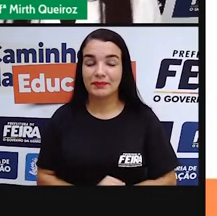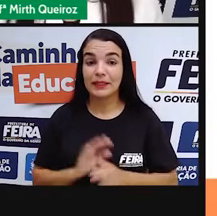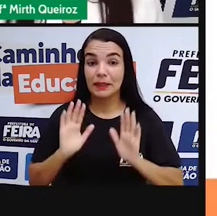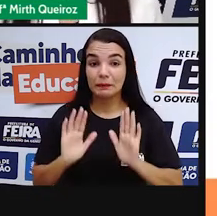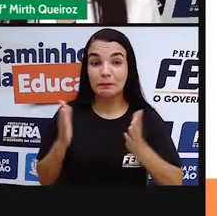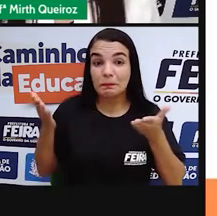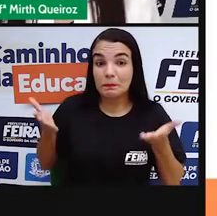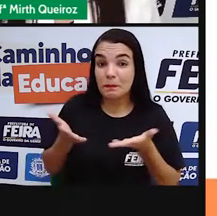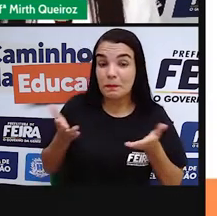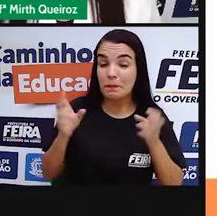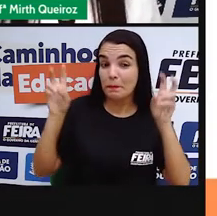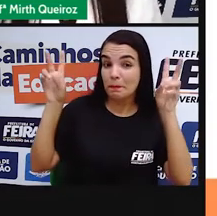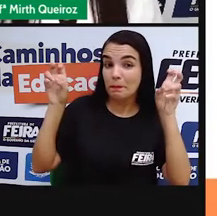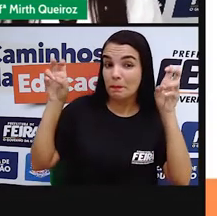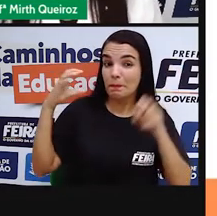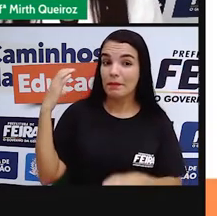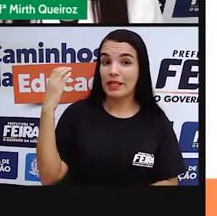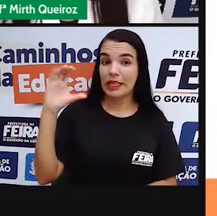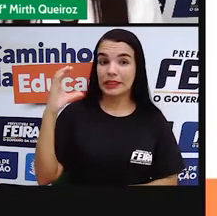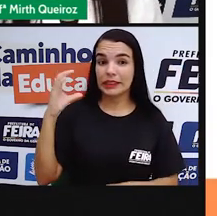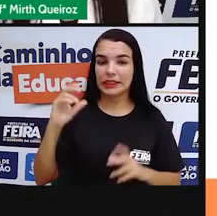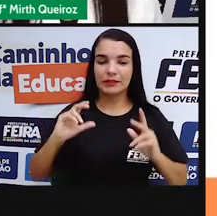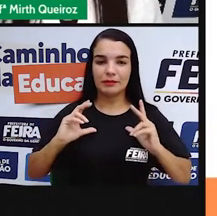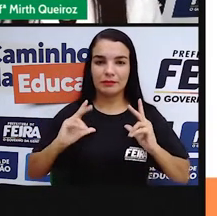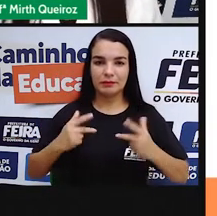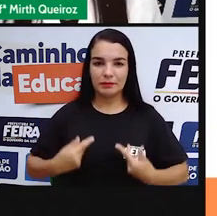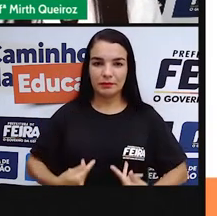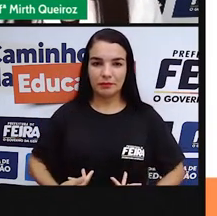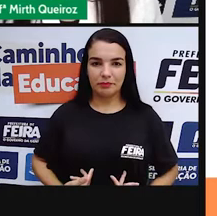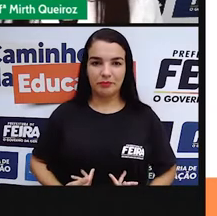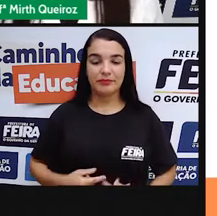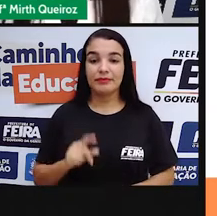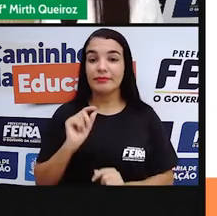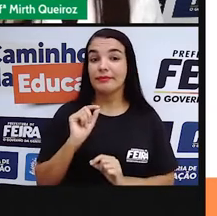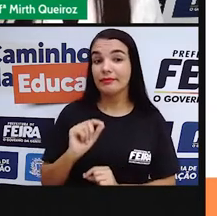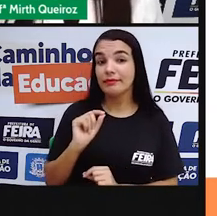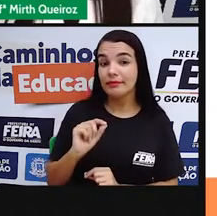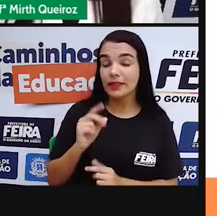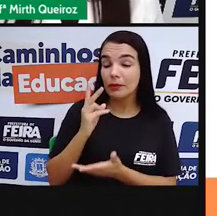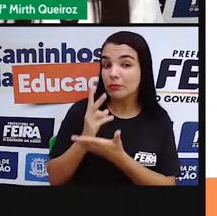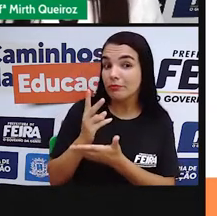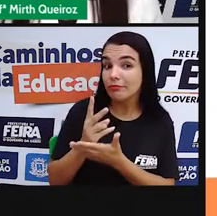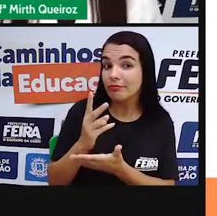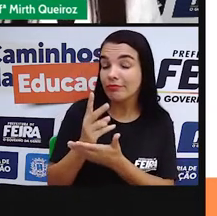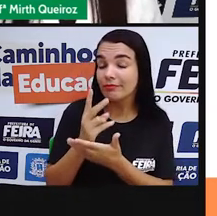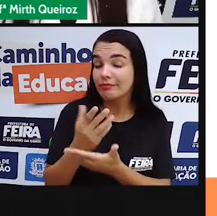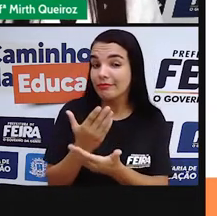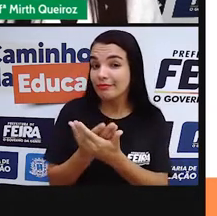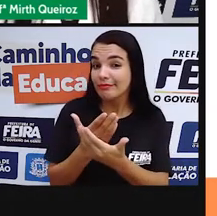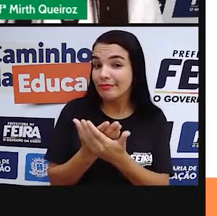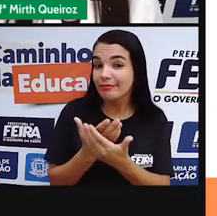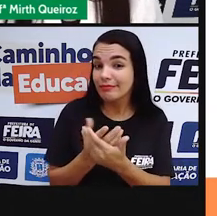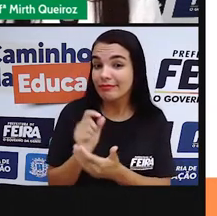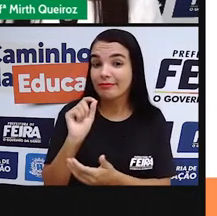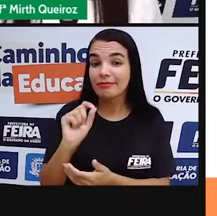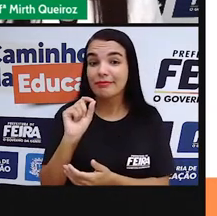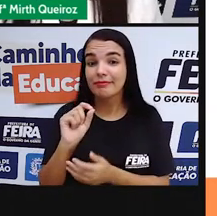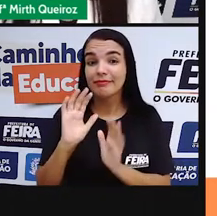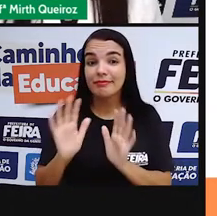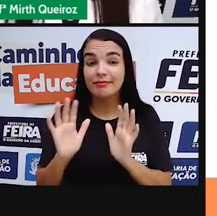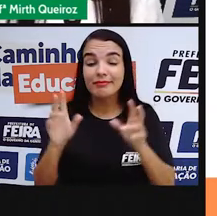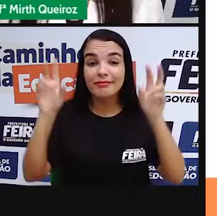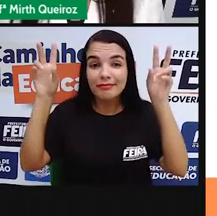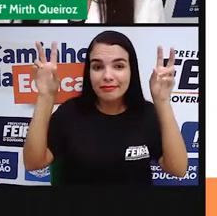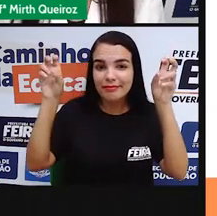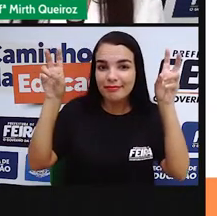Hoje nós teremos aula de ciências humanas e continuaremos a falar de um assunto que a gente já vem